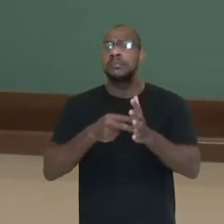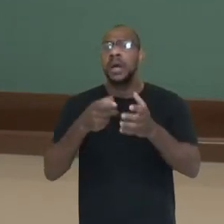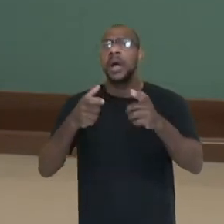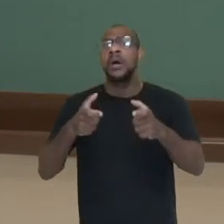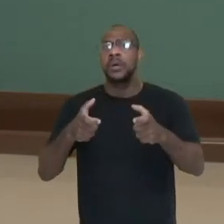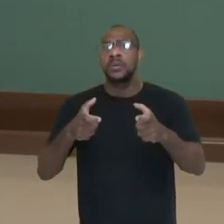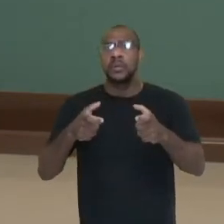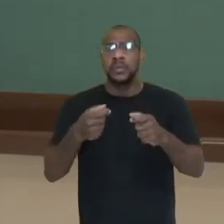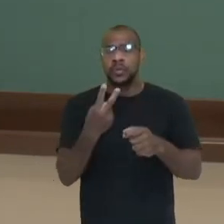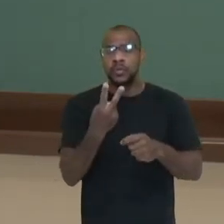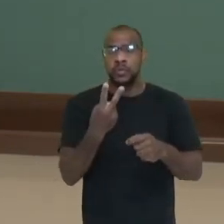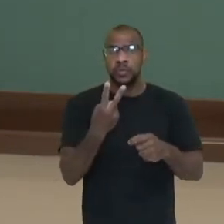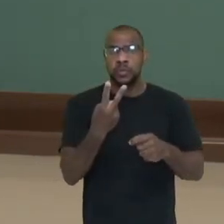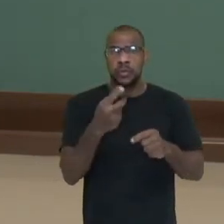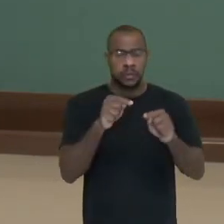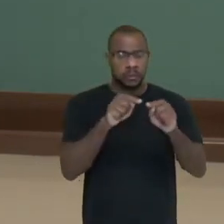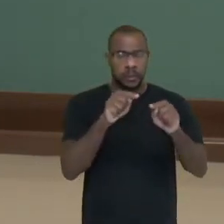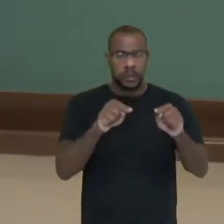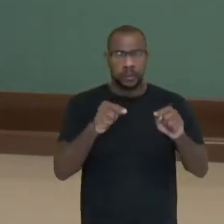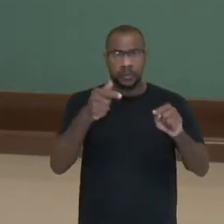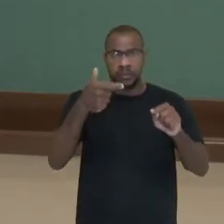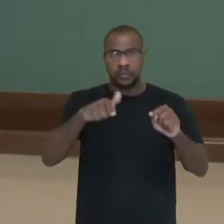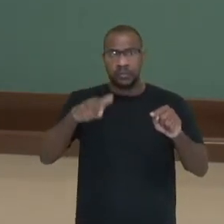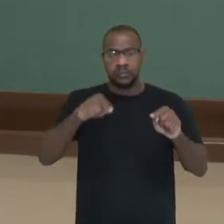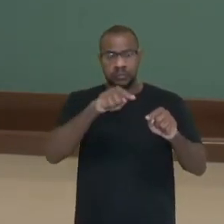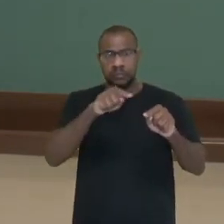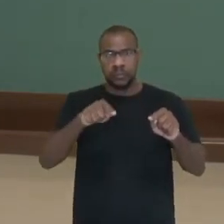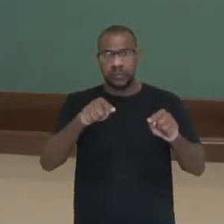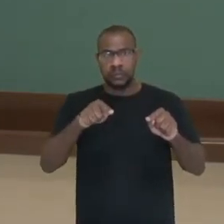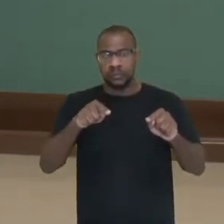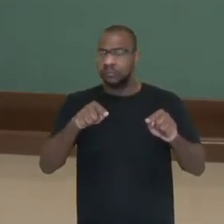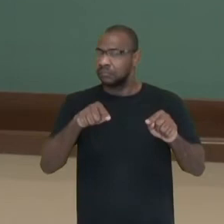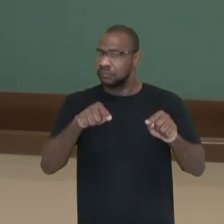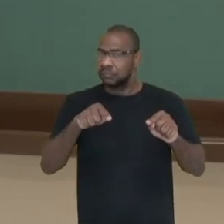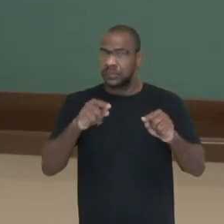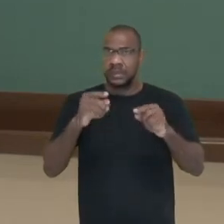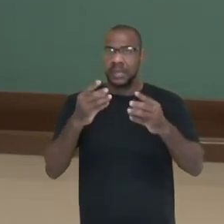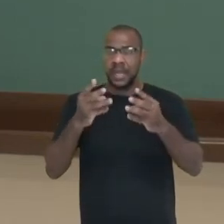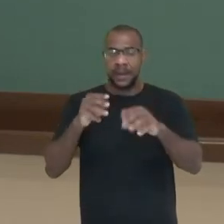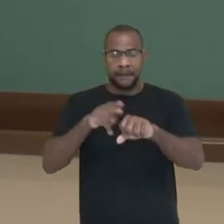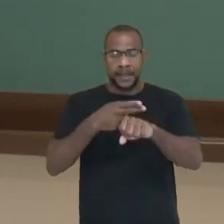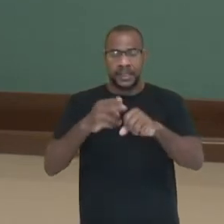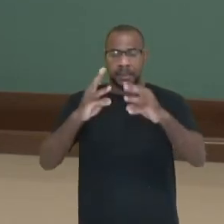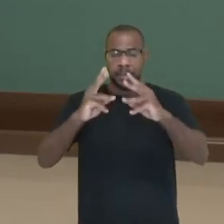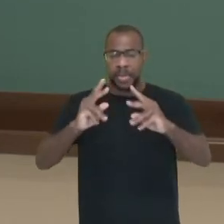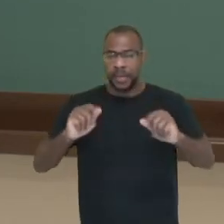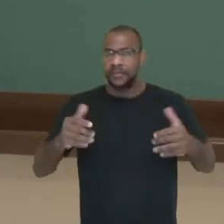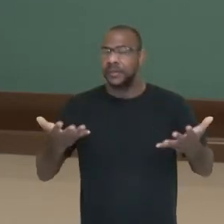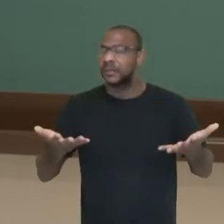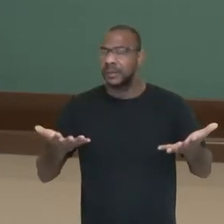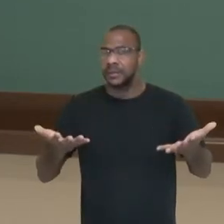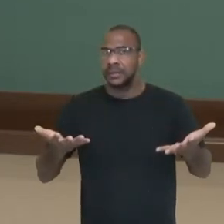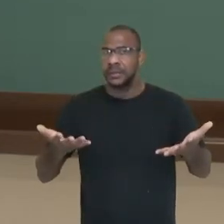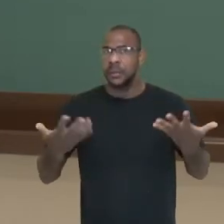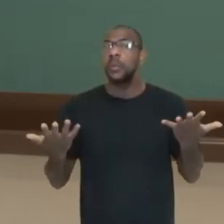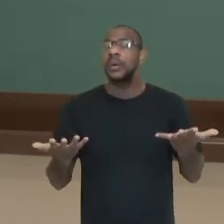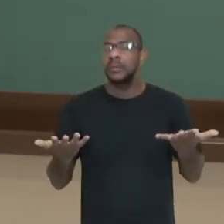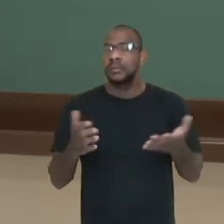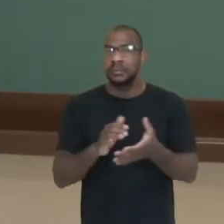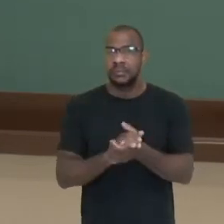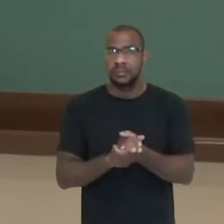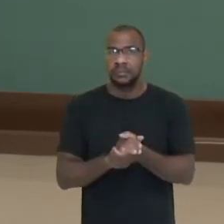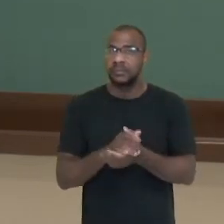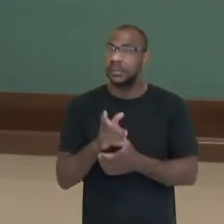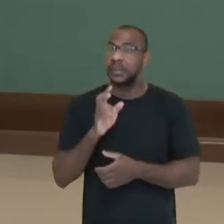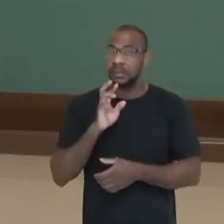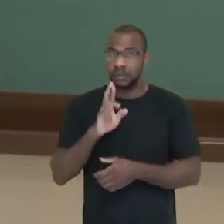pontos consecutivos da manteiga derretida? Você terá um tempo, caro estudante, e na sequência